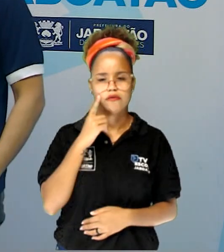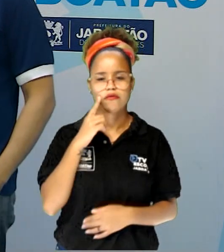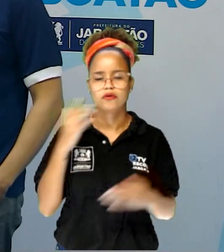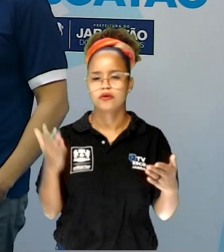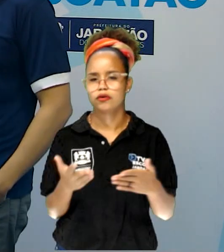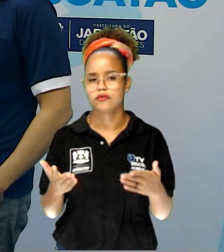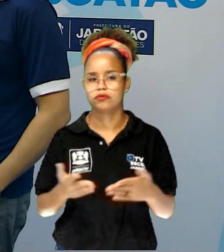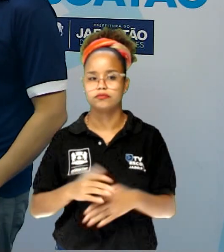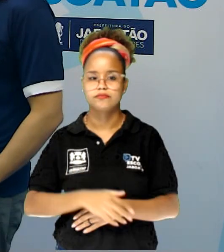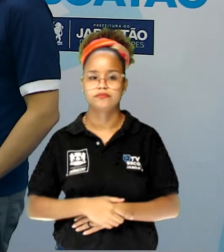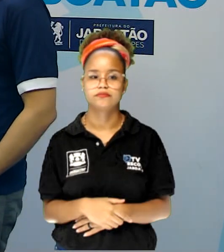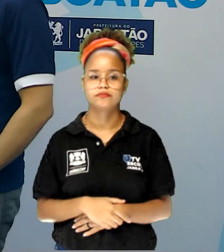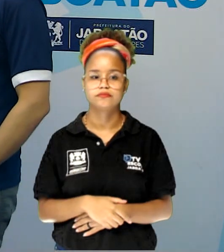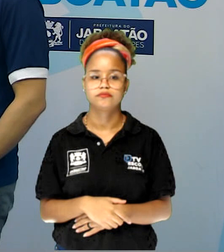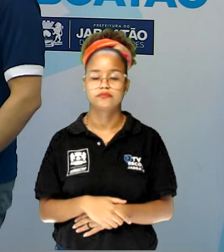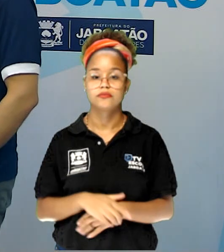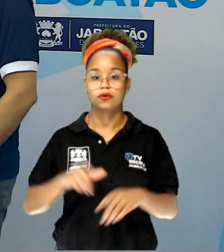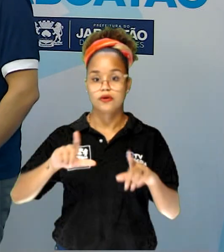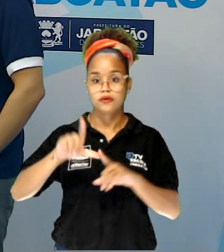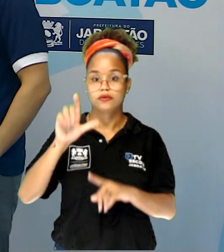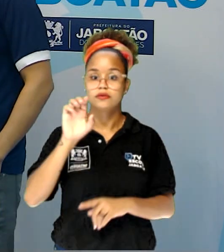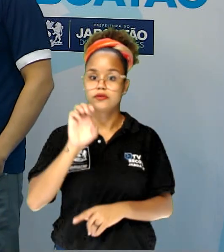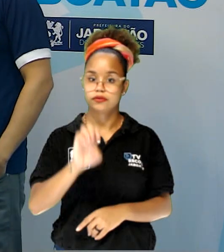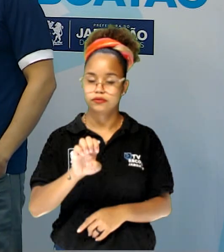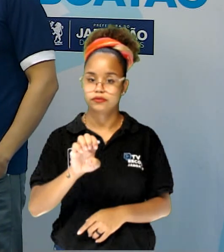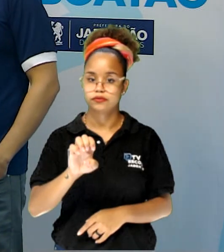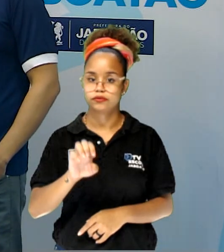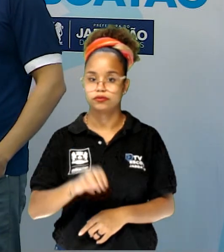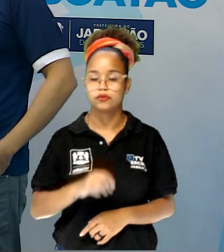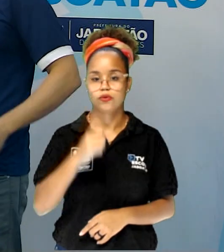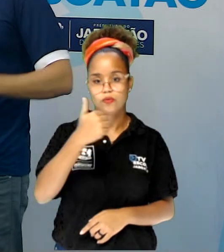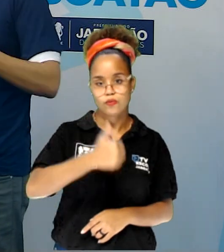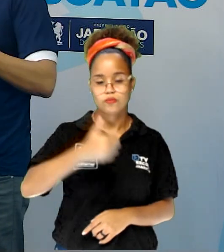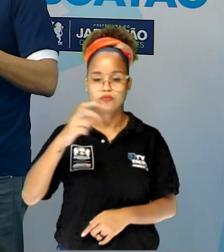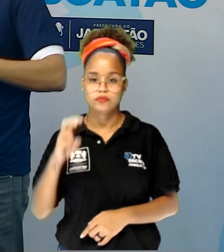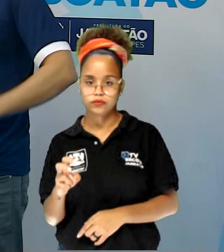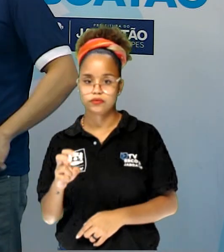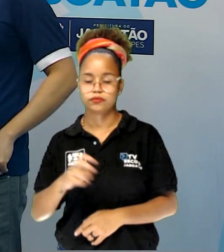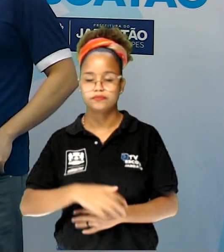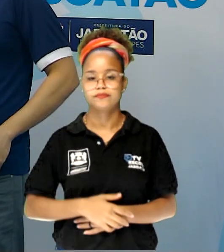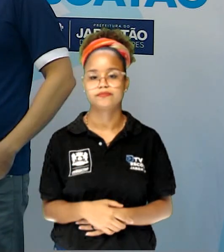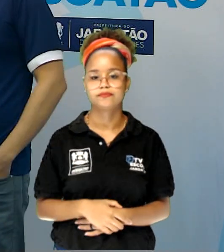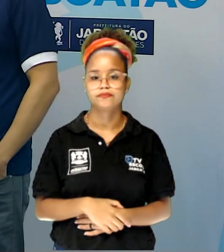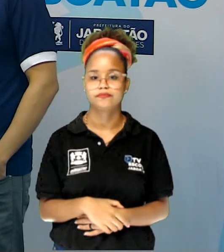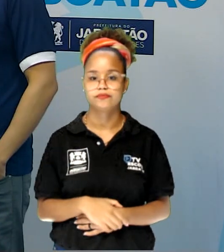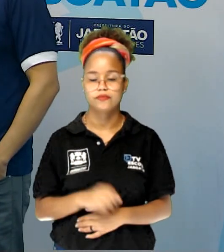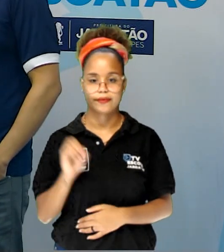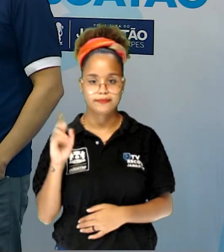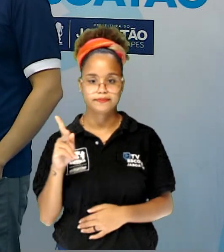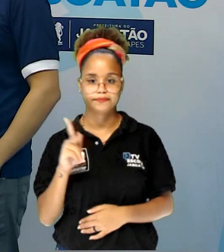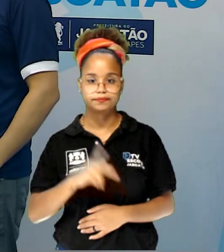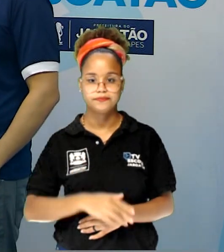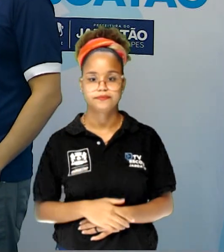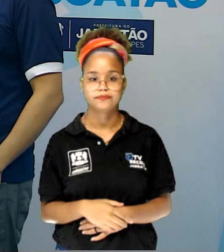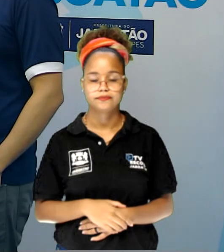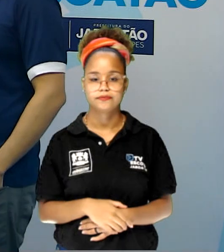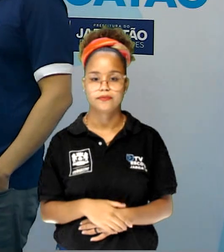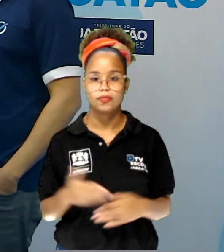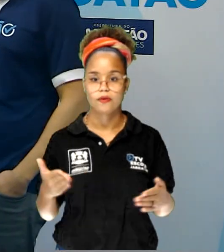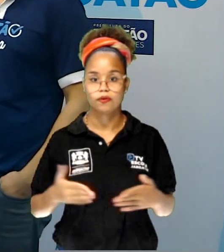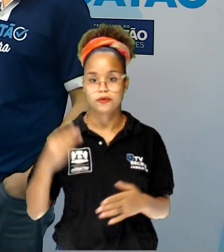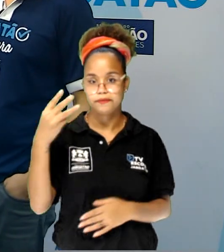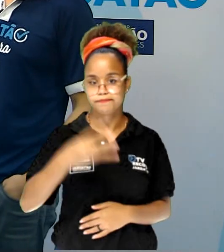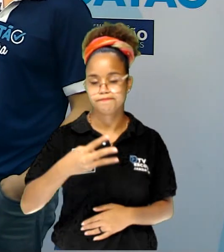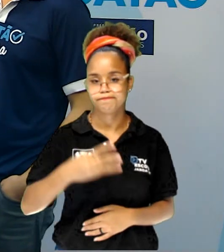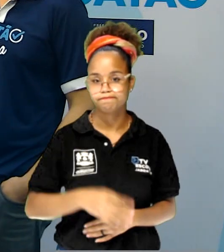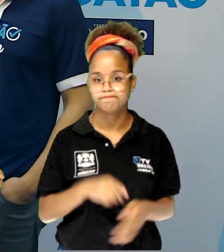nosso gabarito. Letra E, itens 1 e 5, confirmadíssimos, ok? Vamos partir agora para a questão